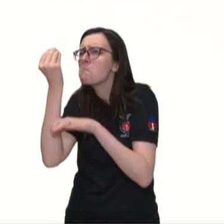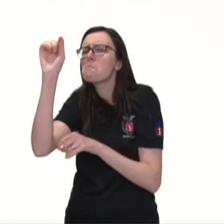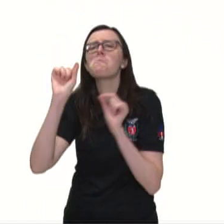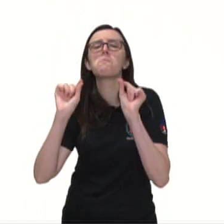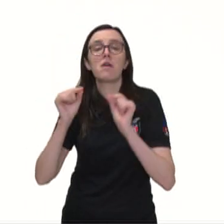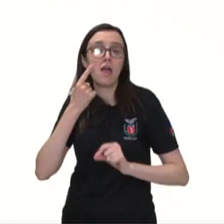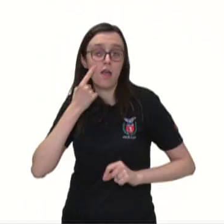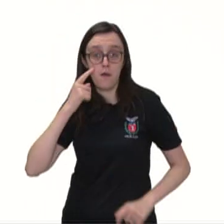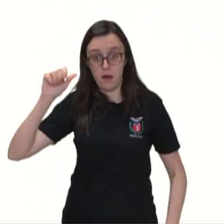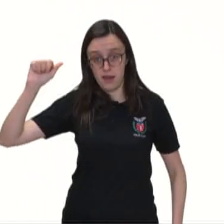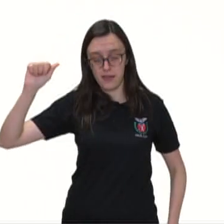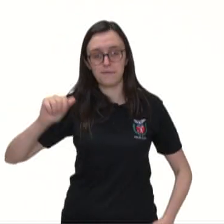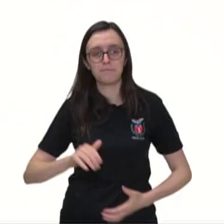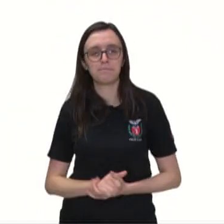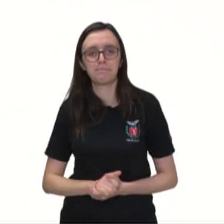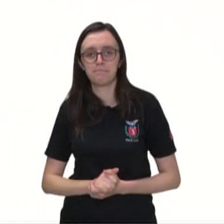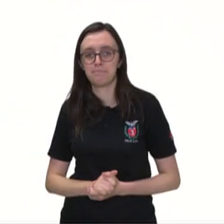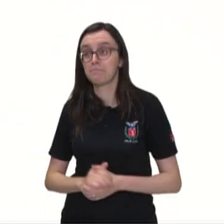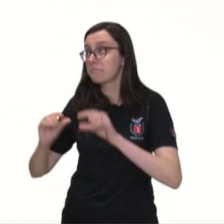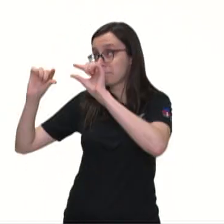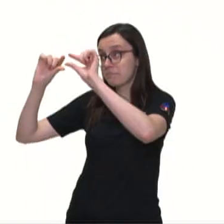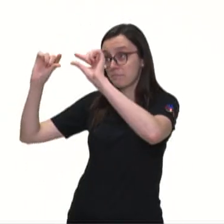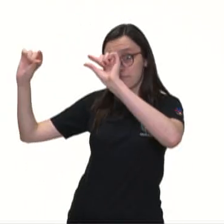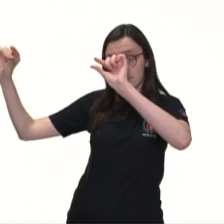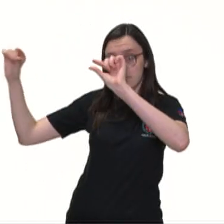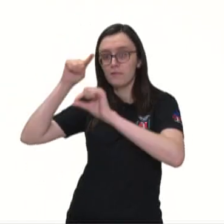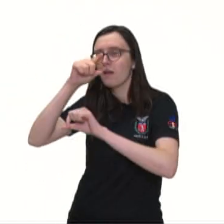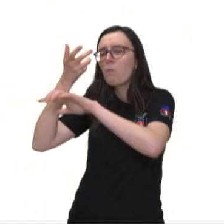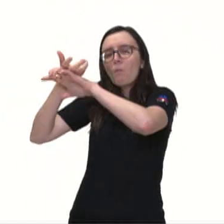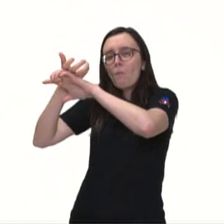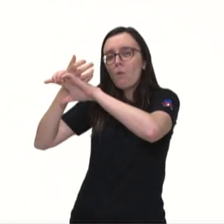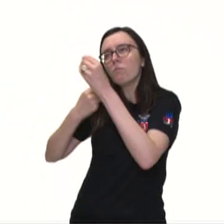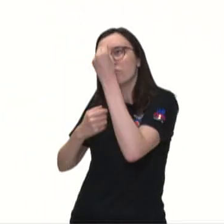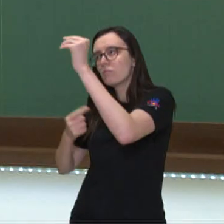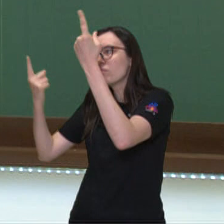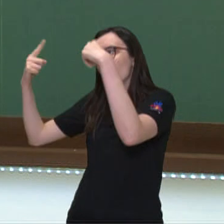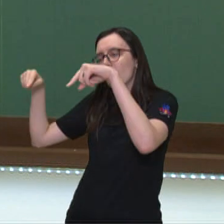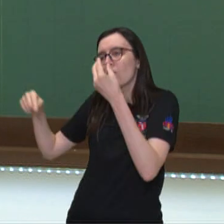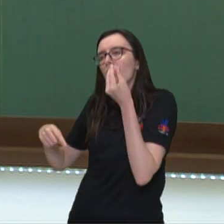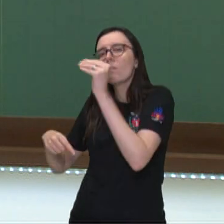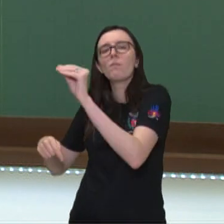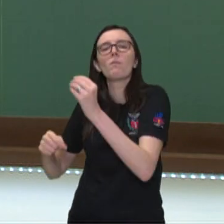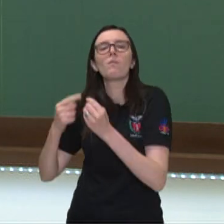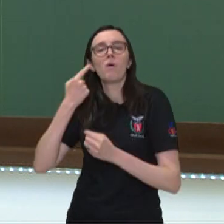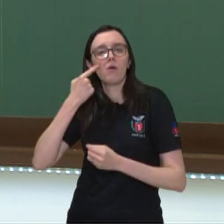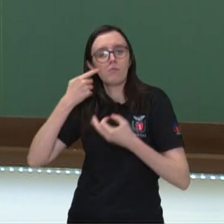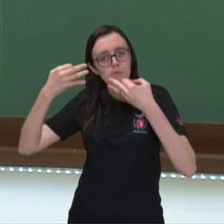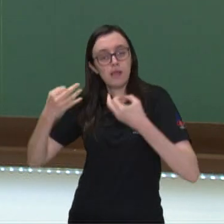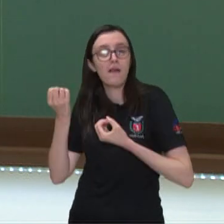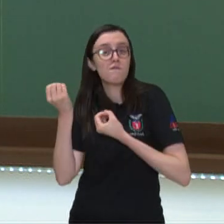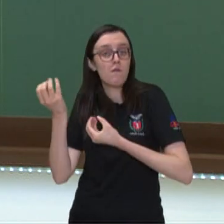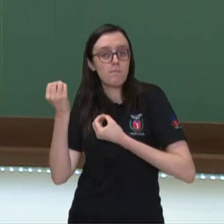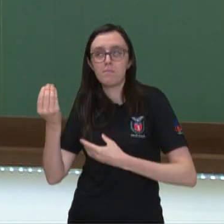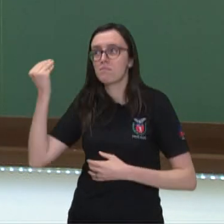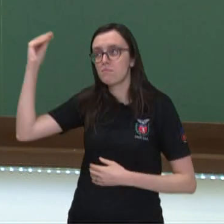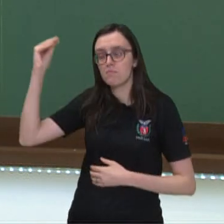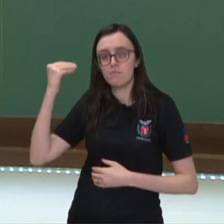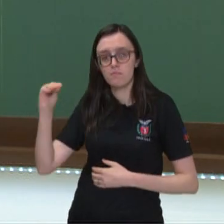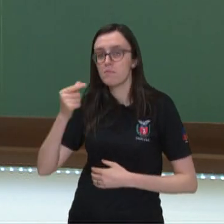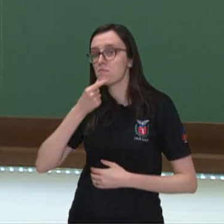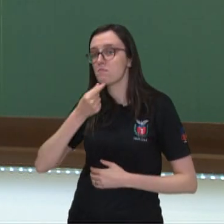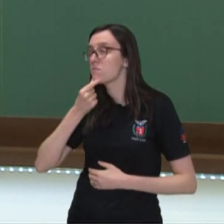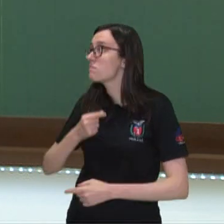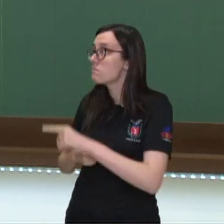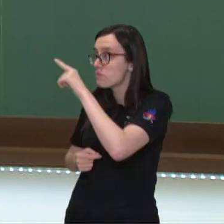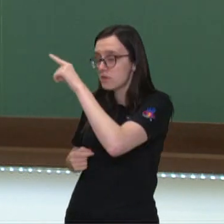Na letra A, hello, my name is e I am years old. Completa com as informações do